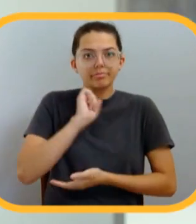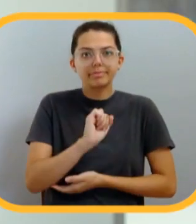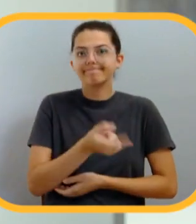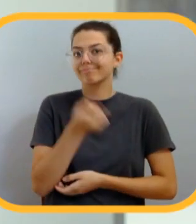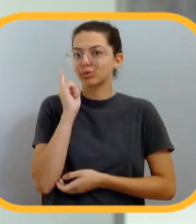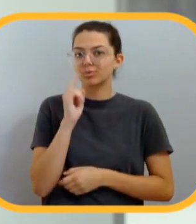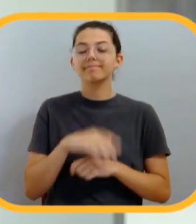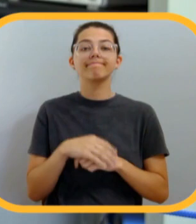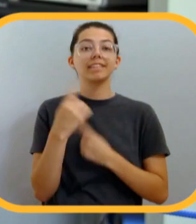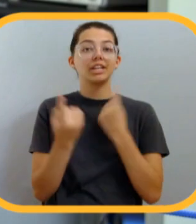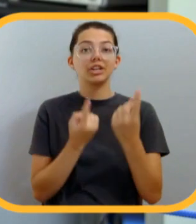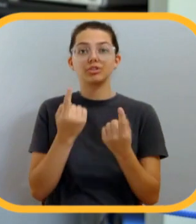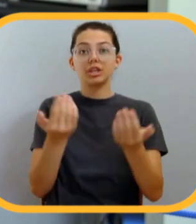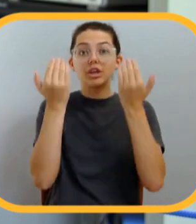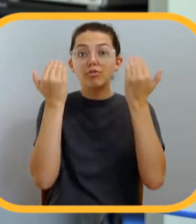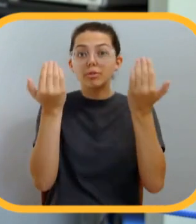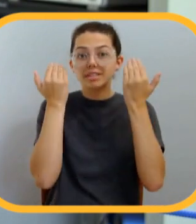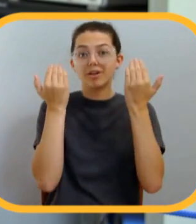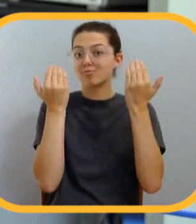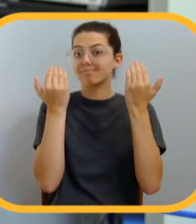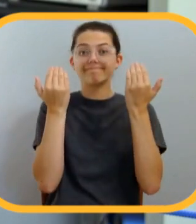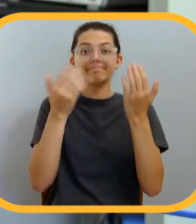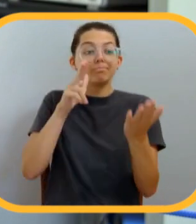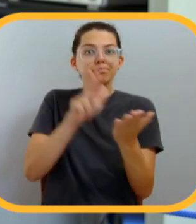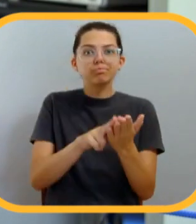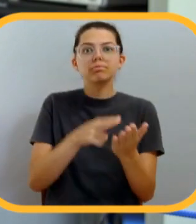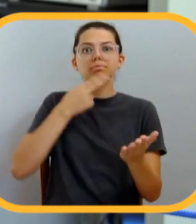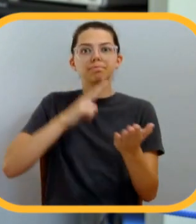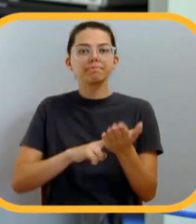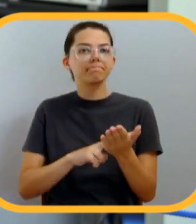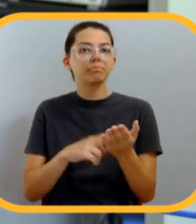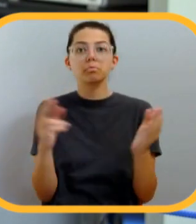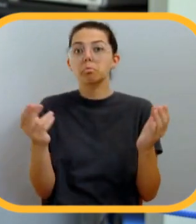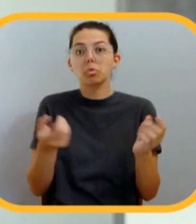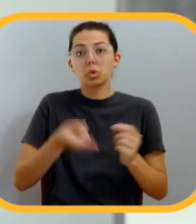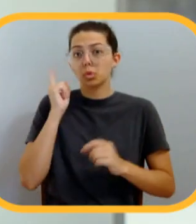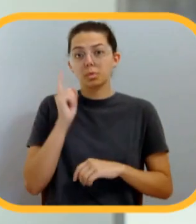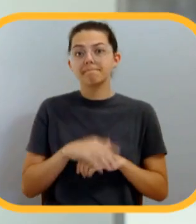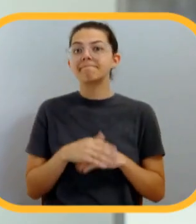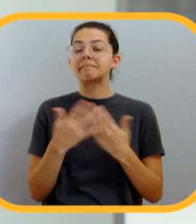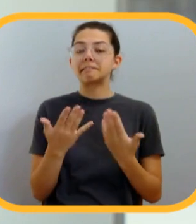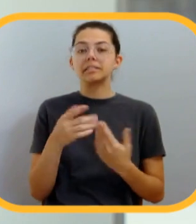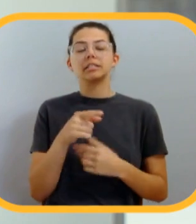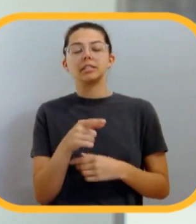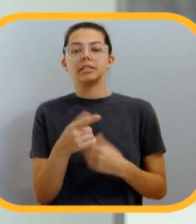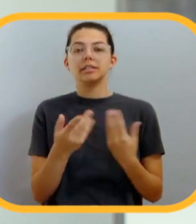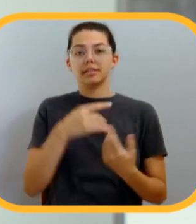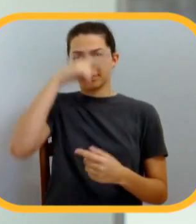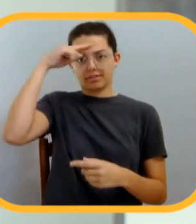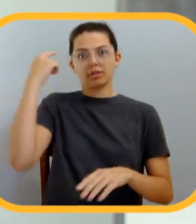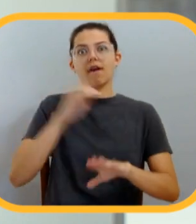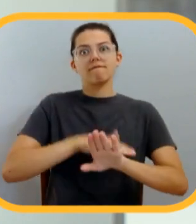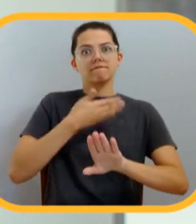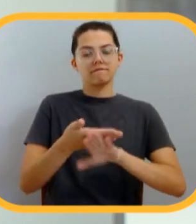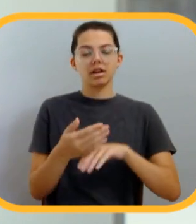necessariamente jornalística, não é? E muitas vezes não é informação sequer confirmada e, portanto, nesse sentido, eu acho que